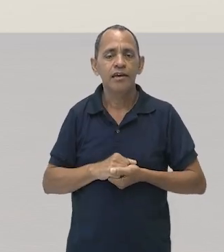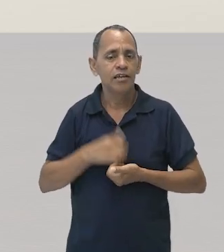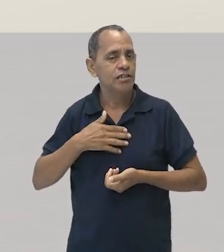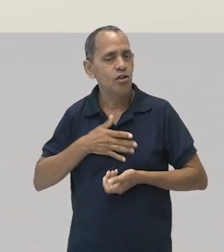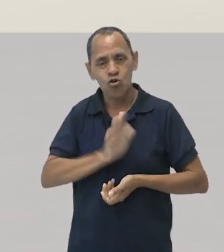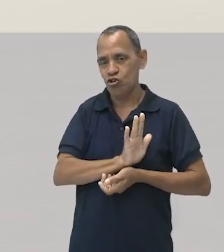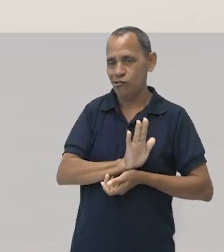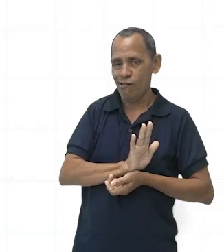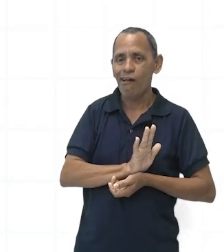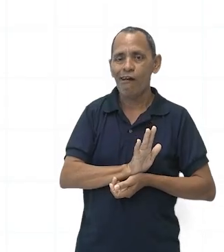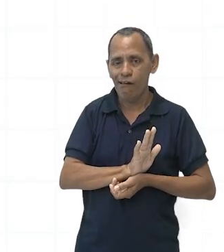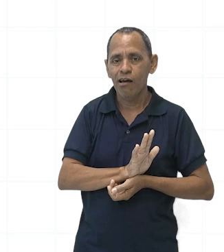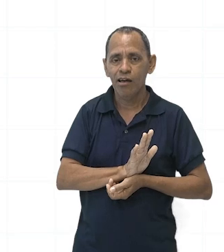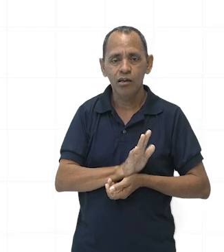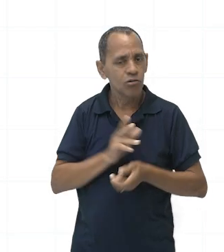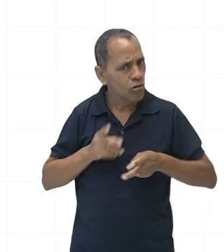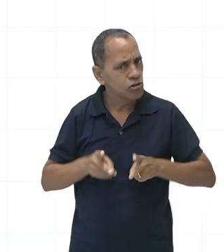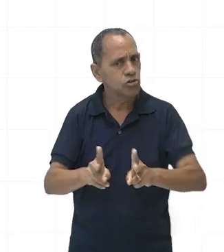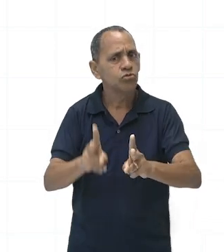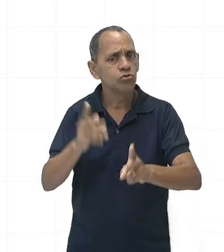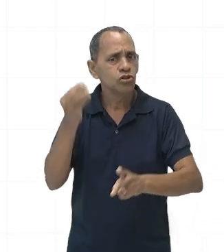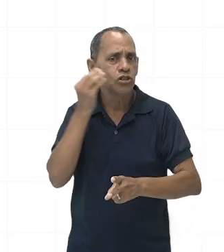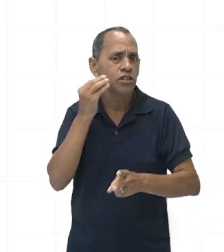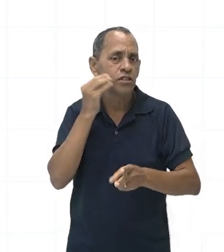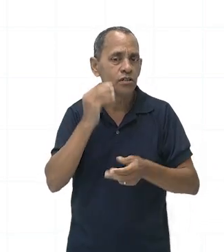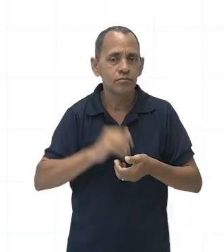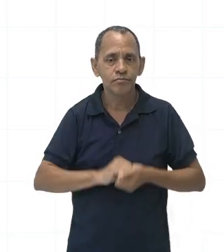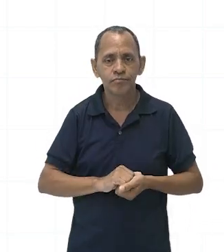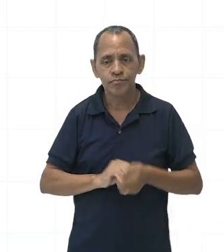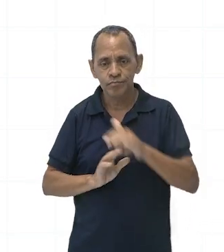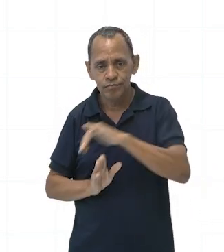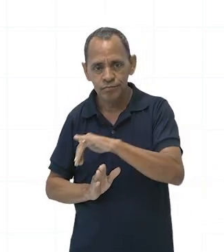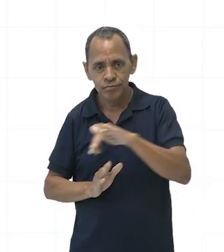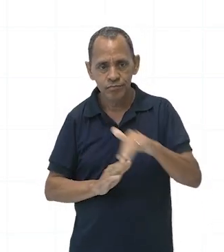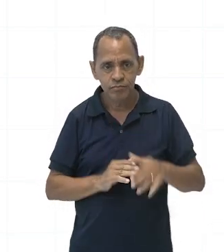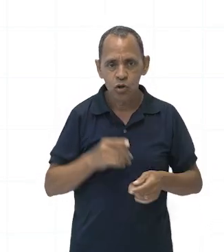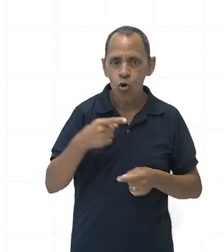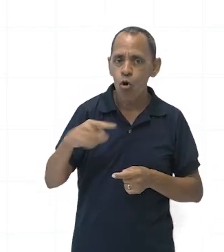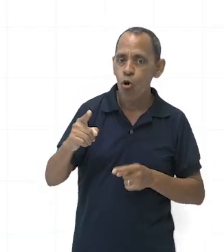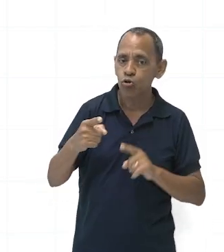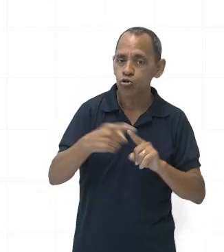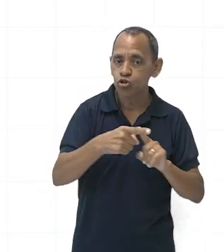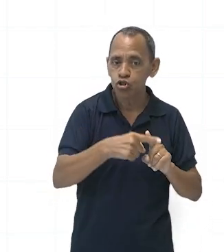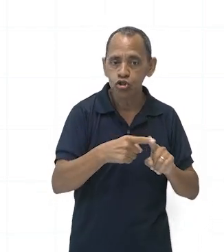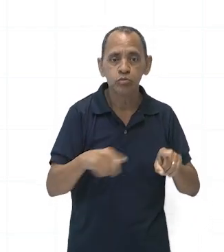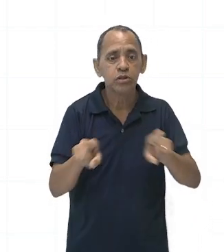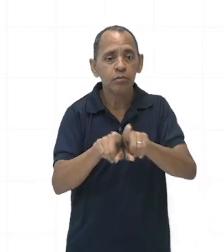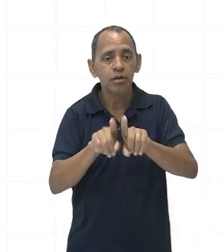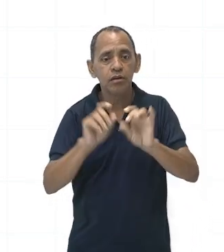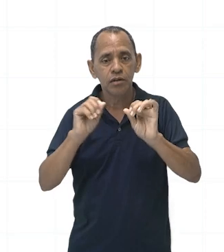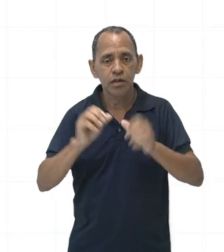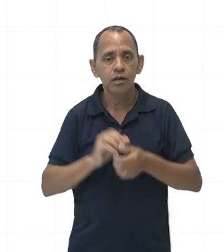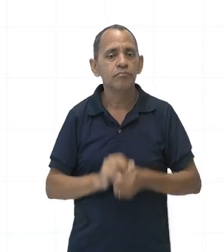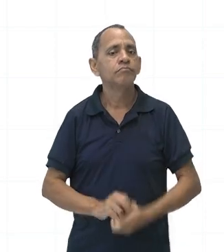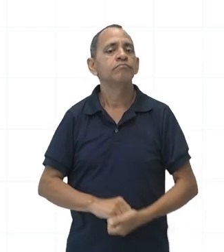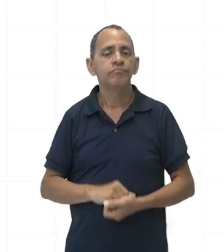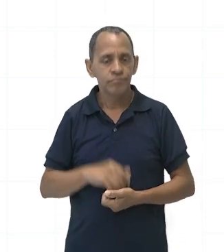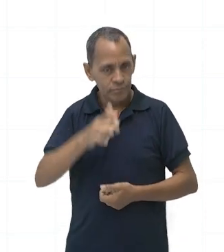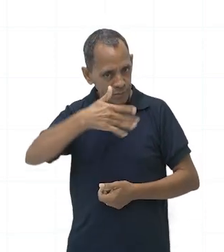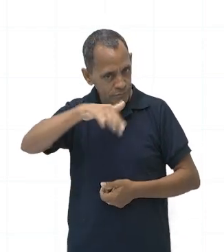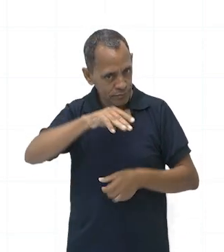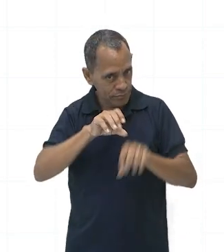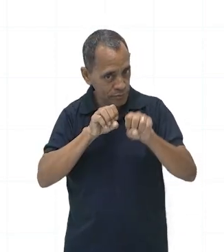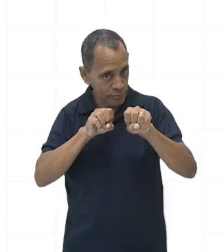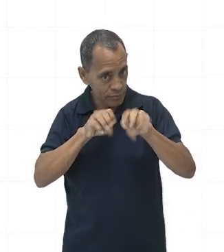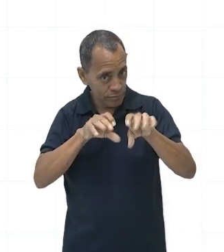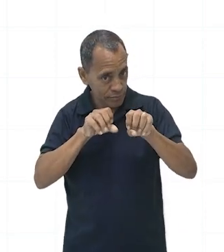tá bom? Prosseguindo, outro contexto muito atual é o contexto